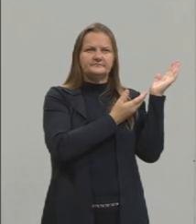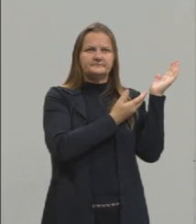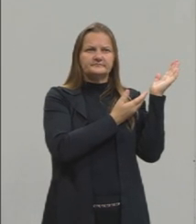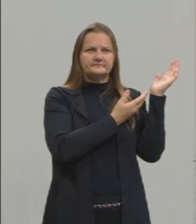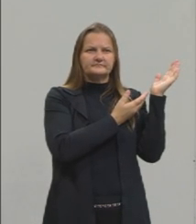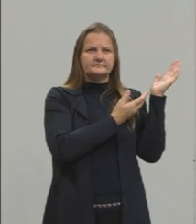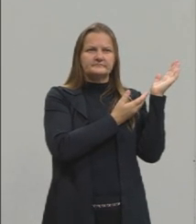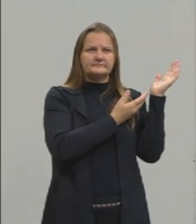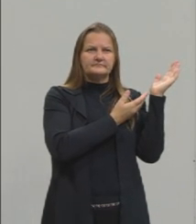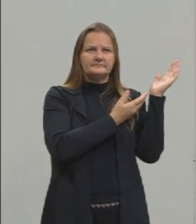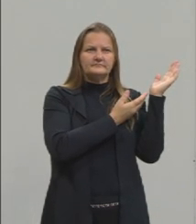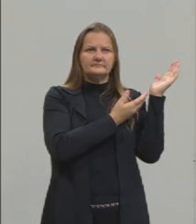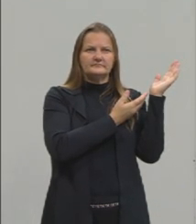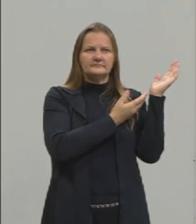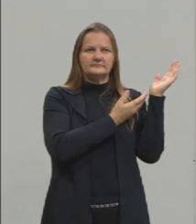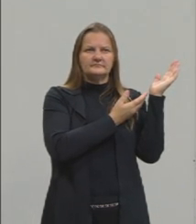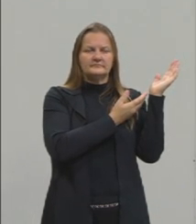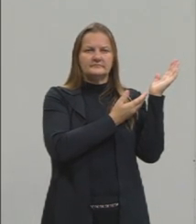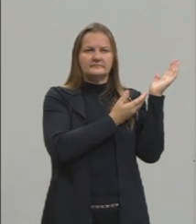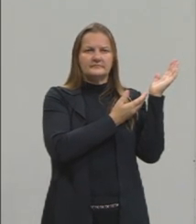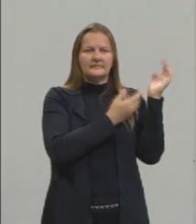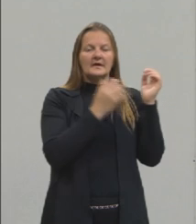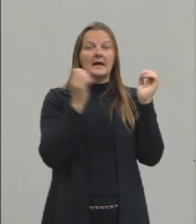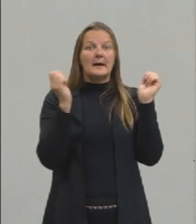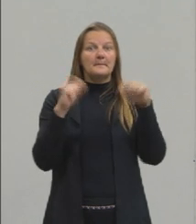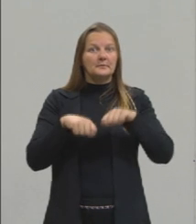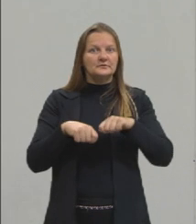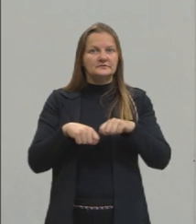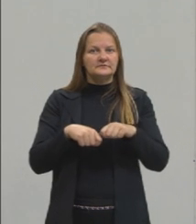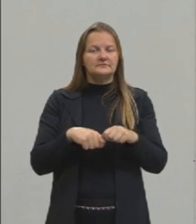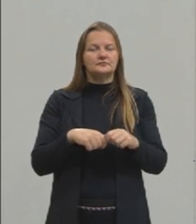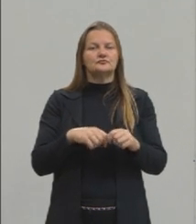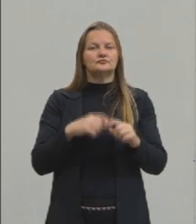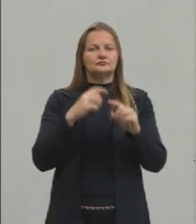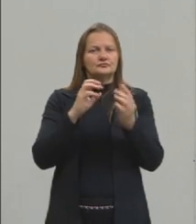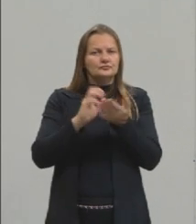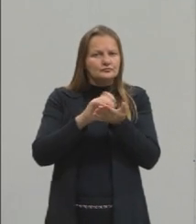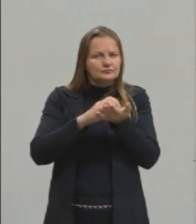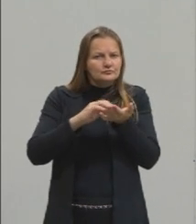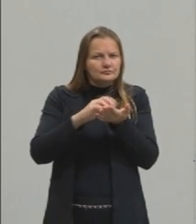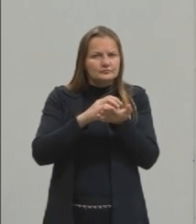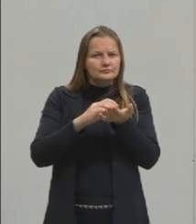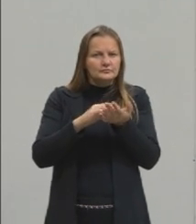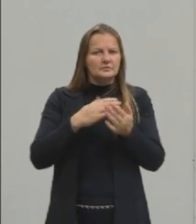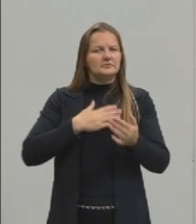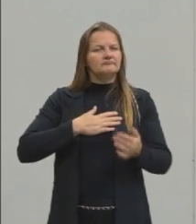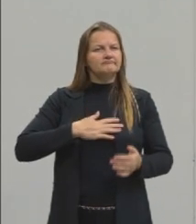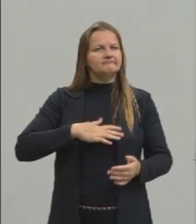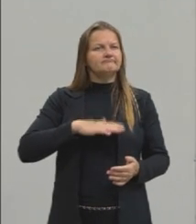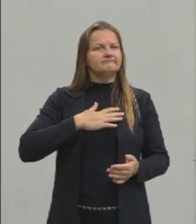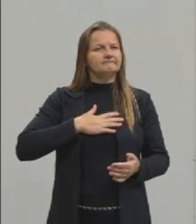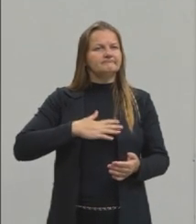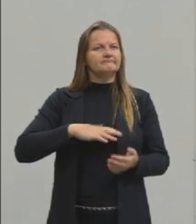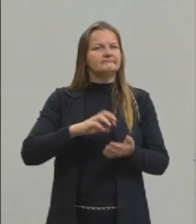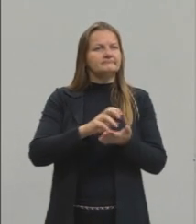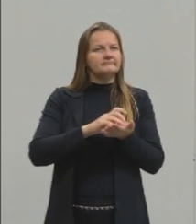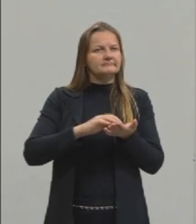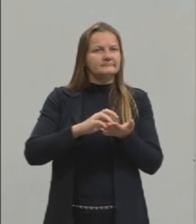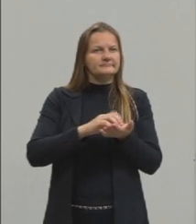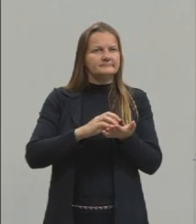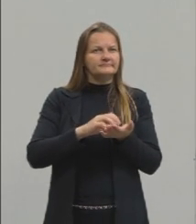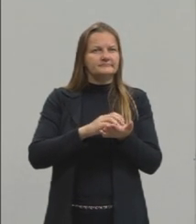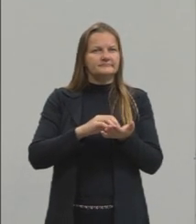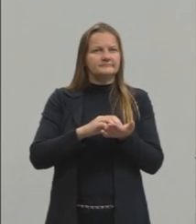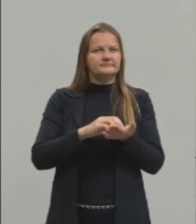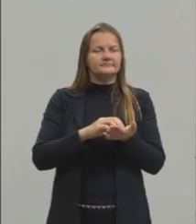por cento em forma de fração para que a gente possa então calcular de forma mais tranquila correto então o que que eu vou fazer aqui